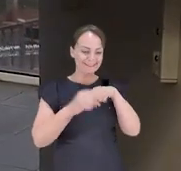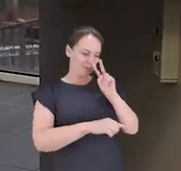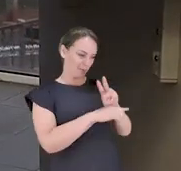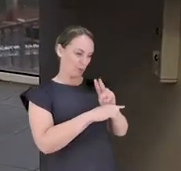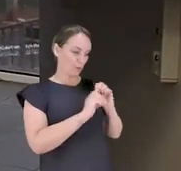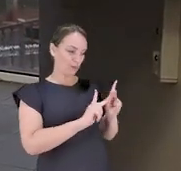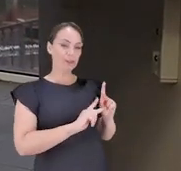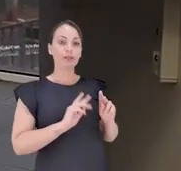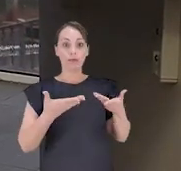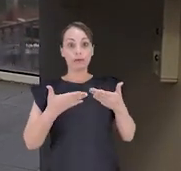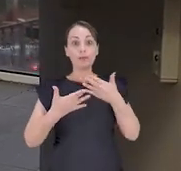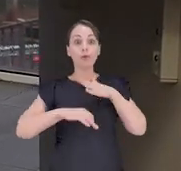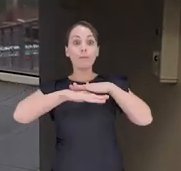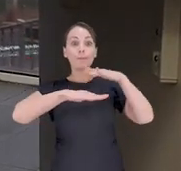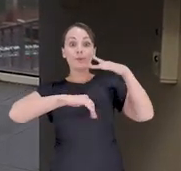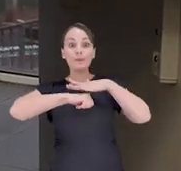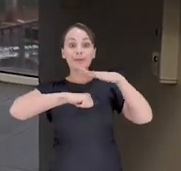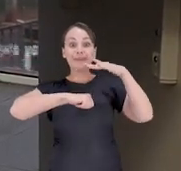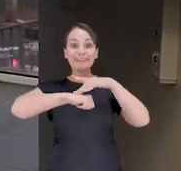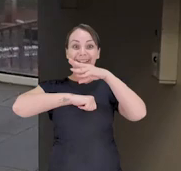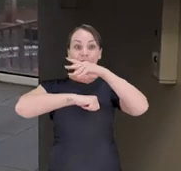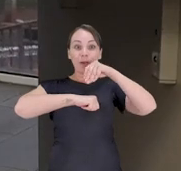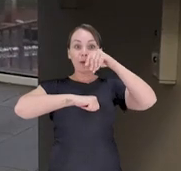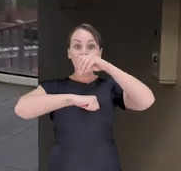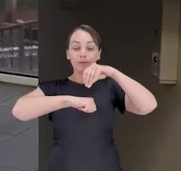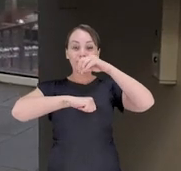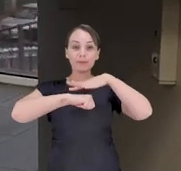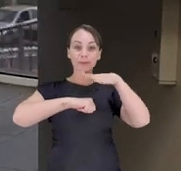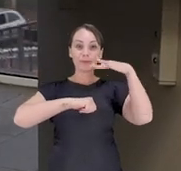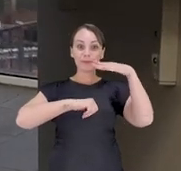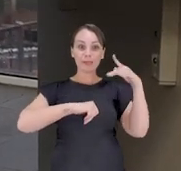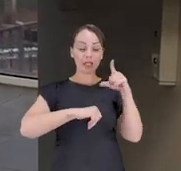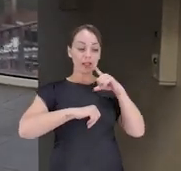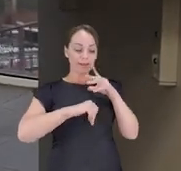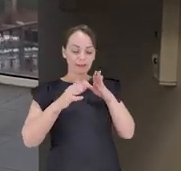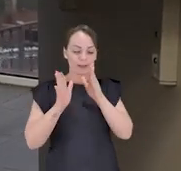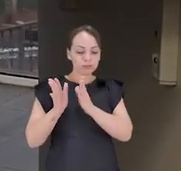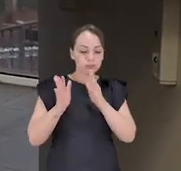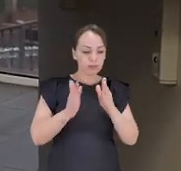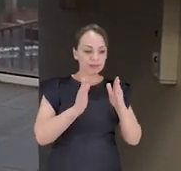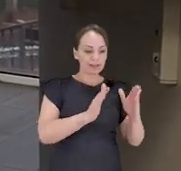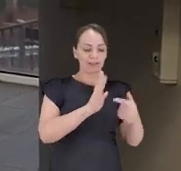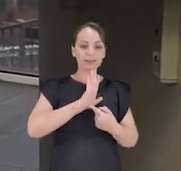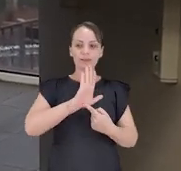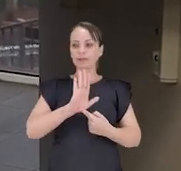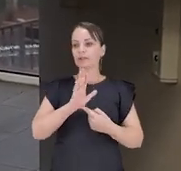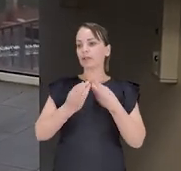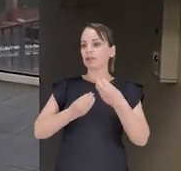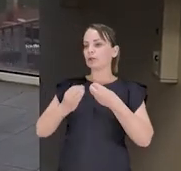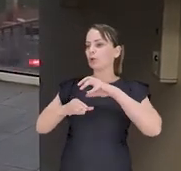fechado. Agora vamos colocar os glitters? Vamos. Ai, ó, animada. Tem esses glitters que eu separei aqui pra vocês. E eu abro como?